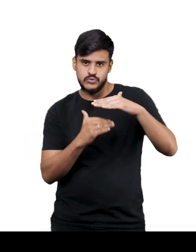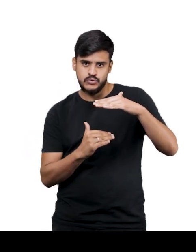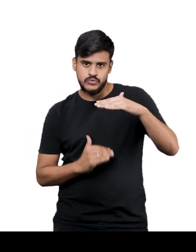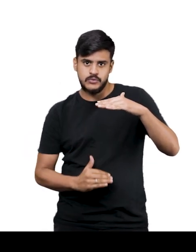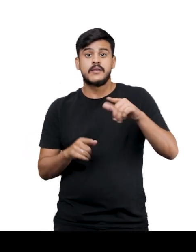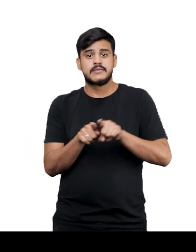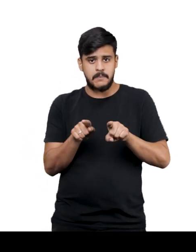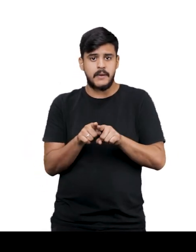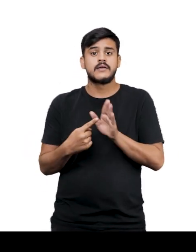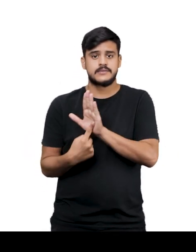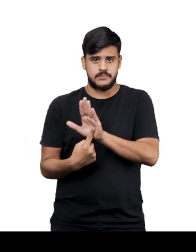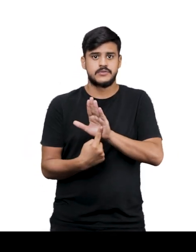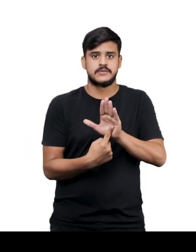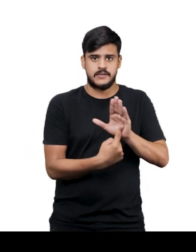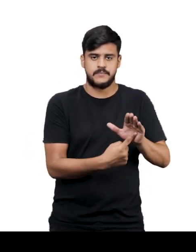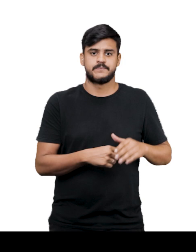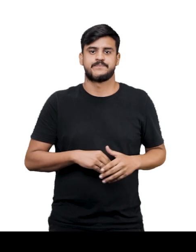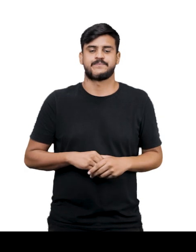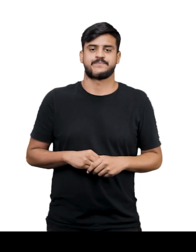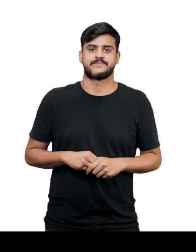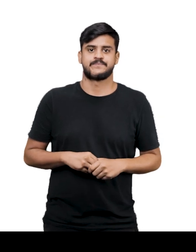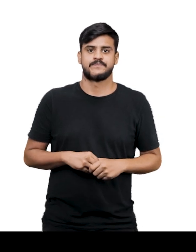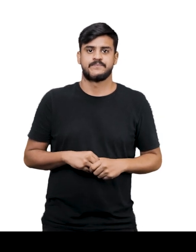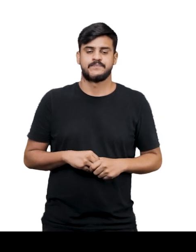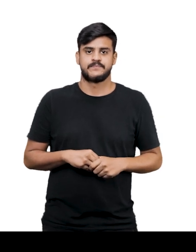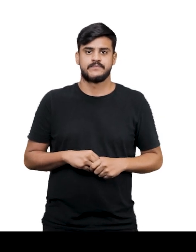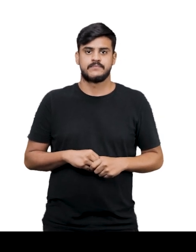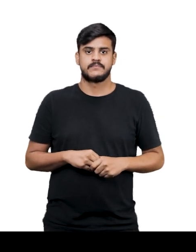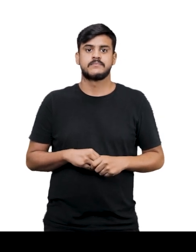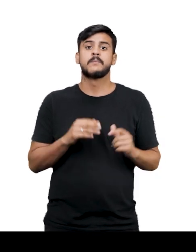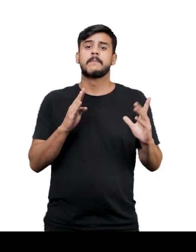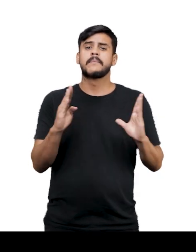segundo subsolo também como espaços expositivos.